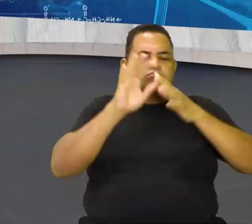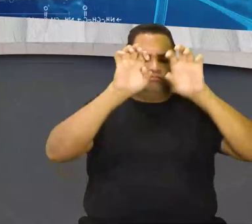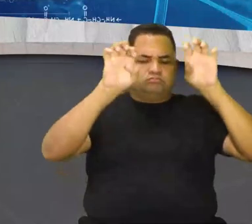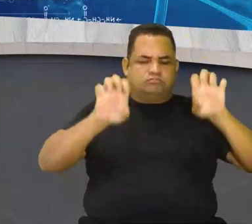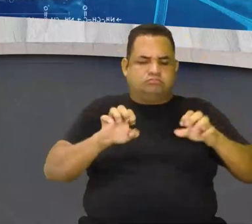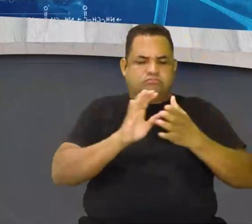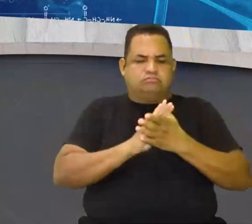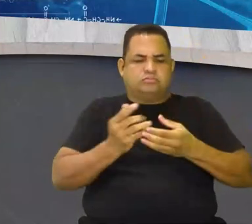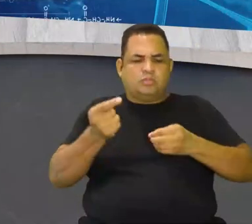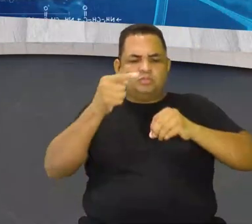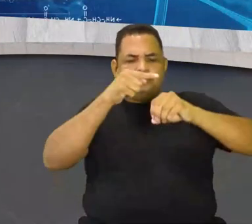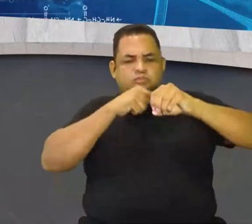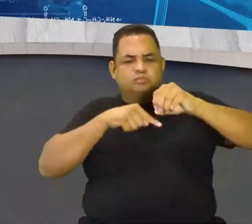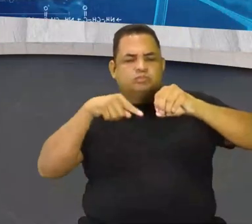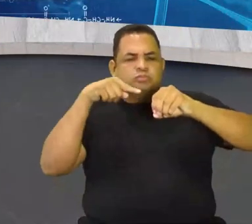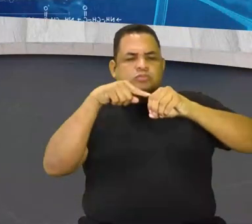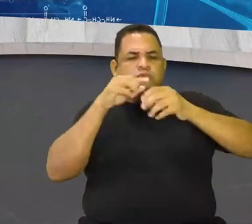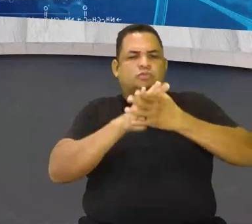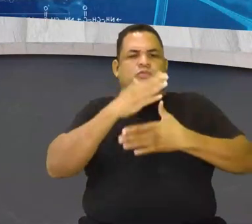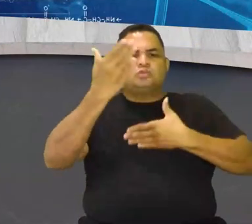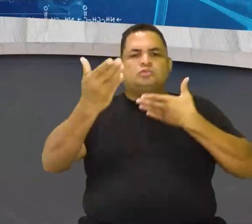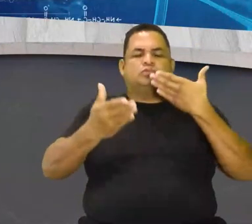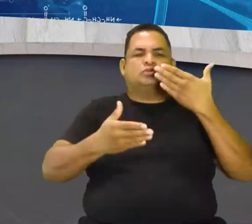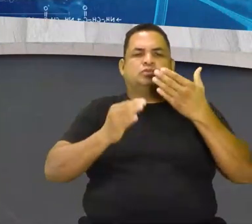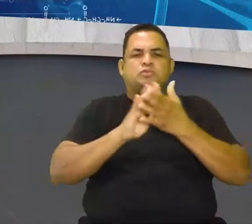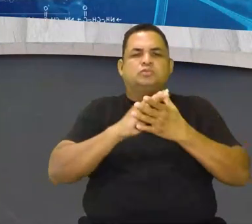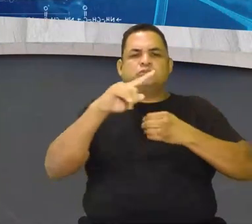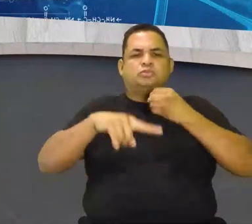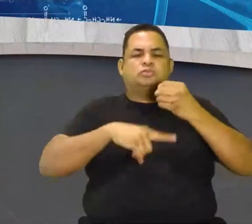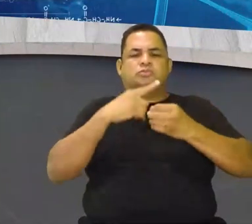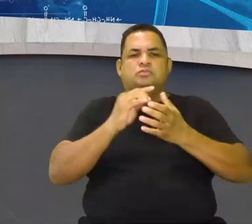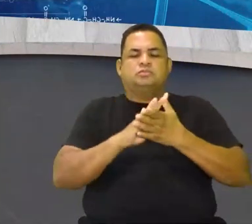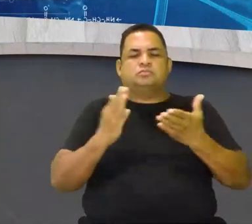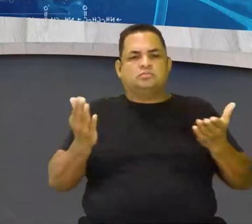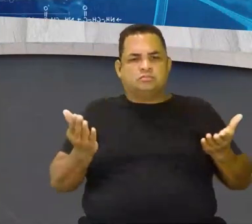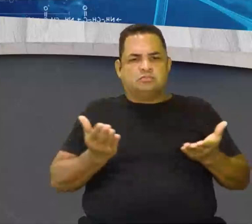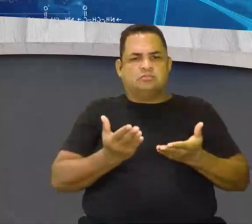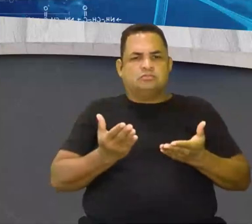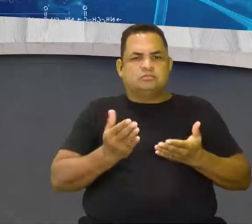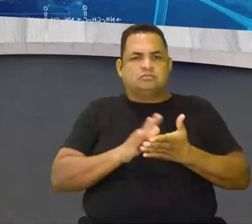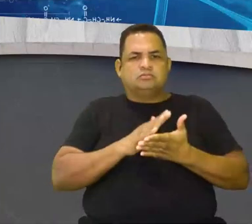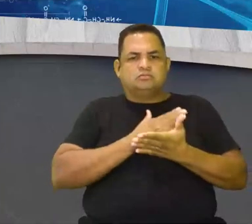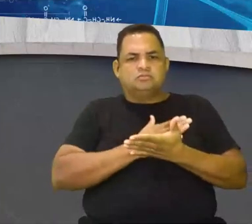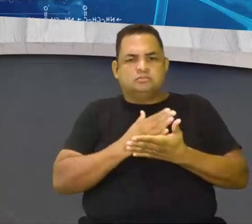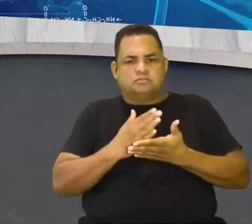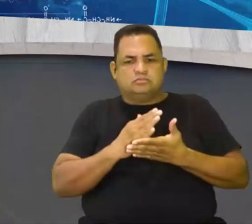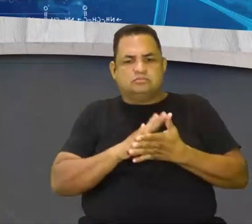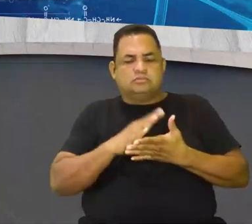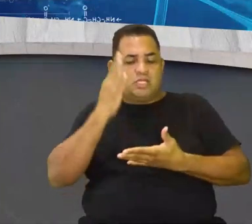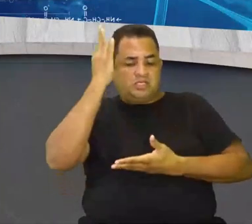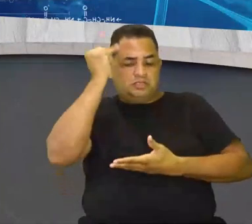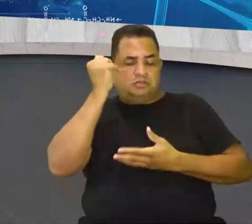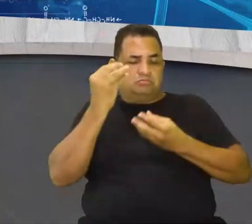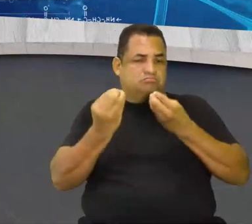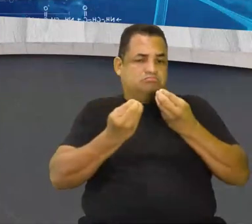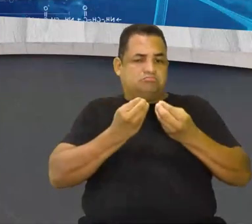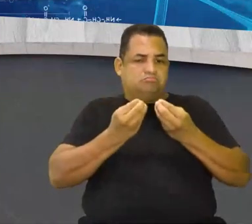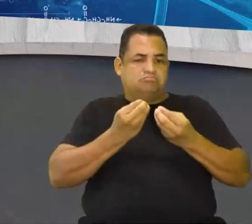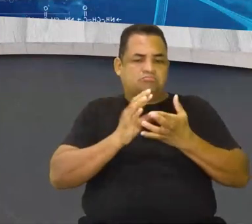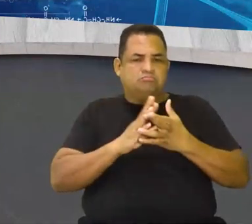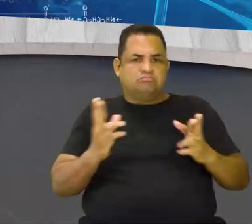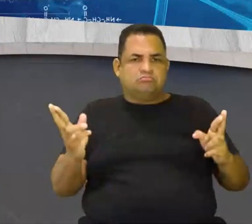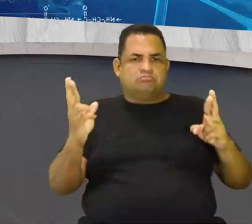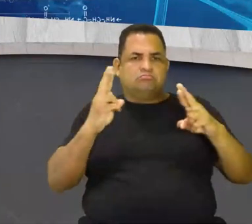do núcleo do átomo, com esse conhecimento, aí sim a gente começou a ter o domínio de como as